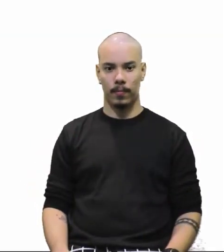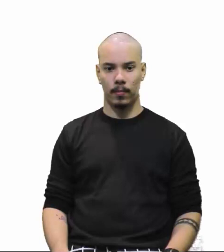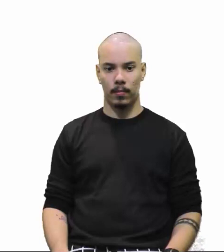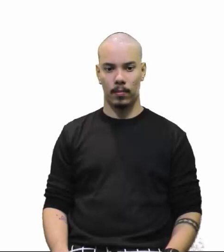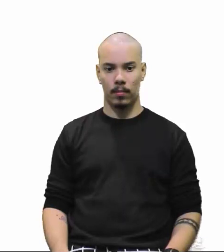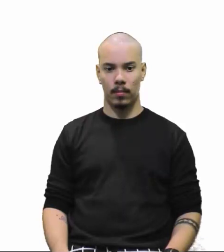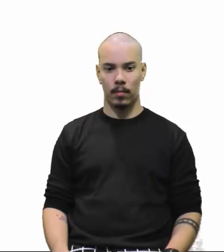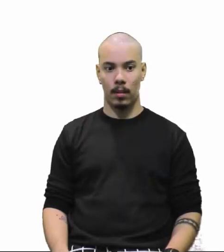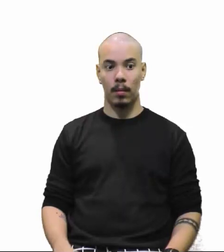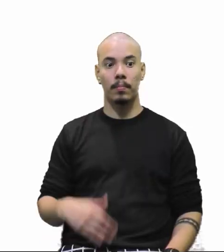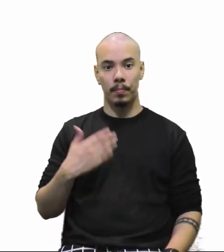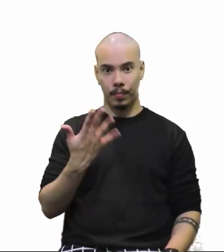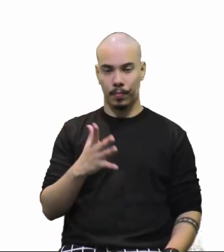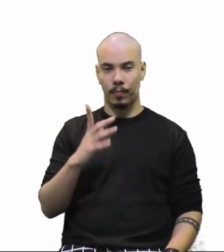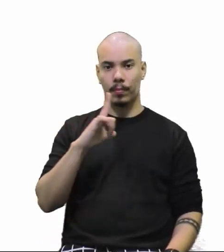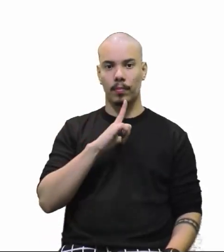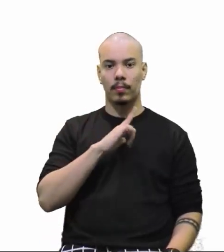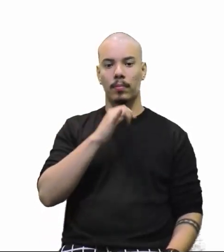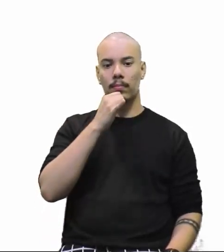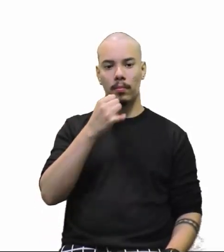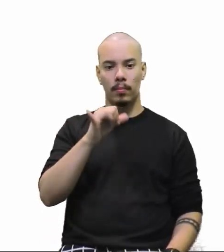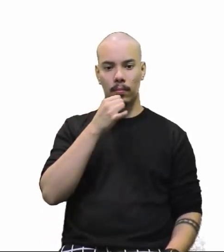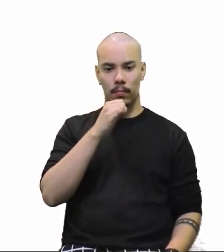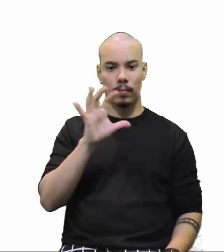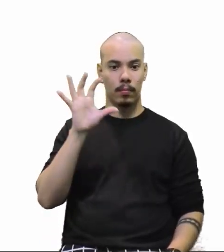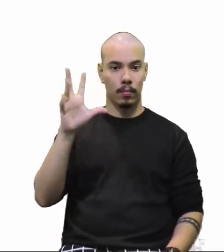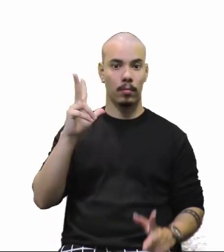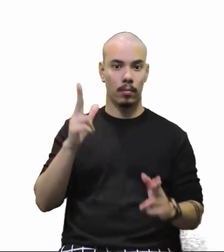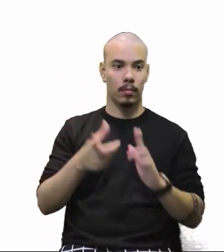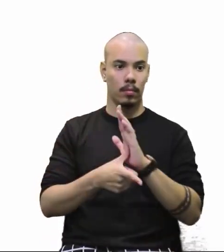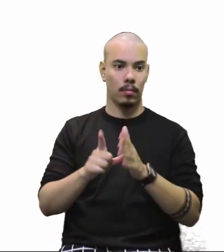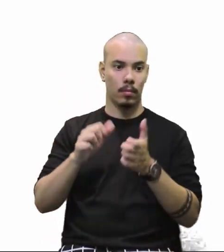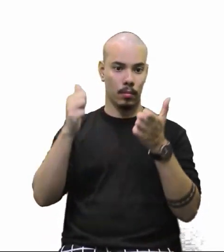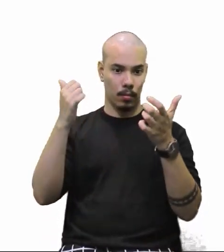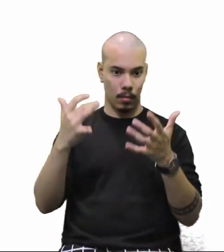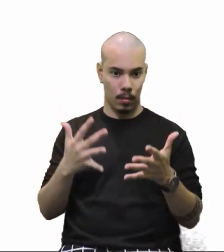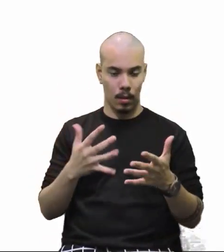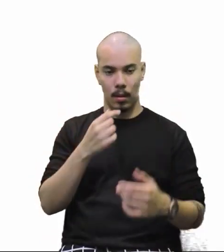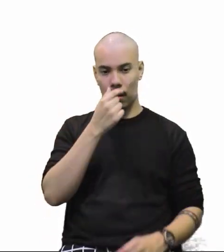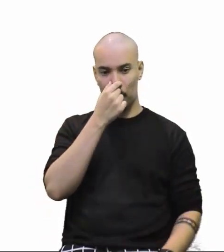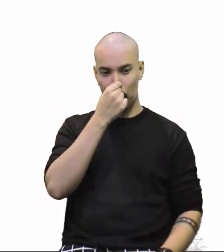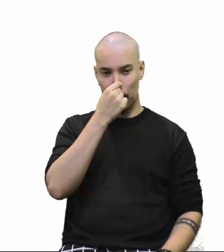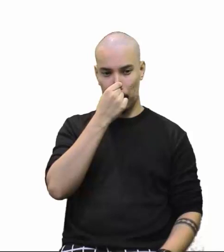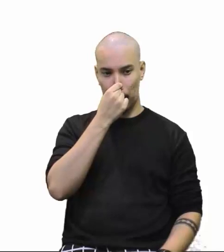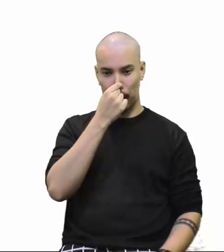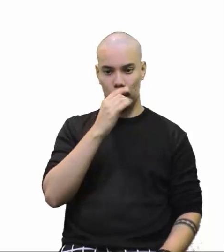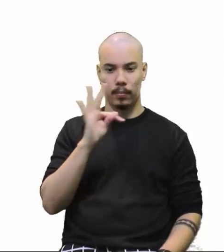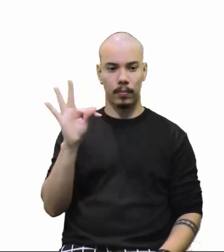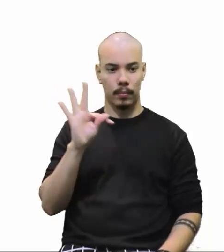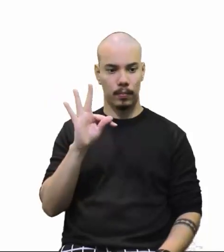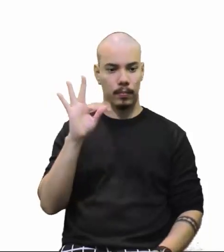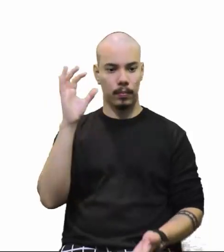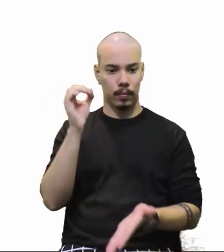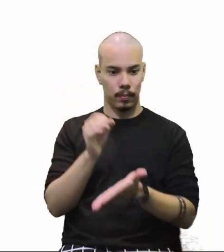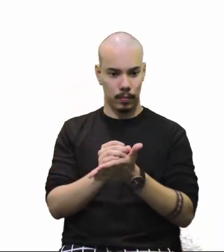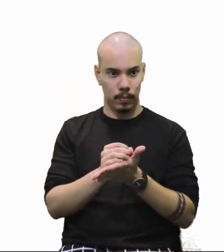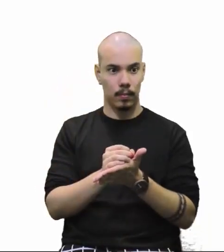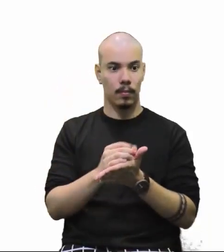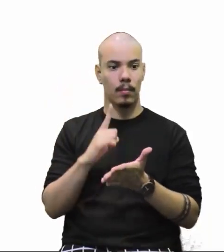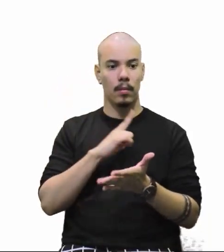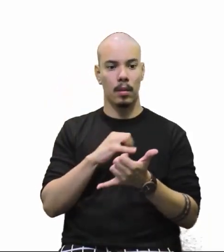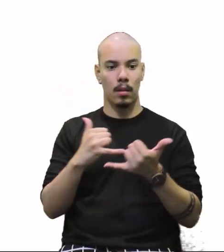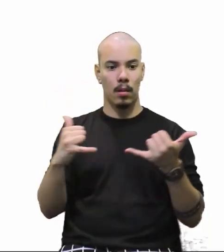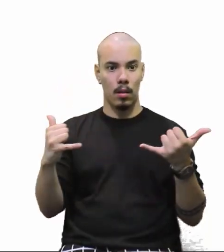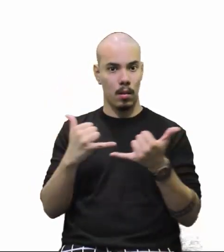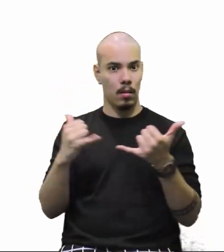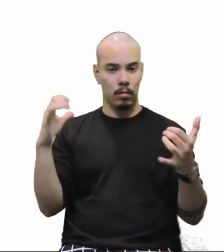Quando U igual a zero, nós temos a corrente curto-circuito, como eu falei para vocês, né? Uhum. Tensão é zero, é, o fio está ligado